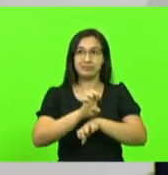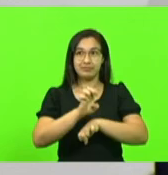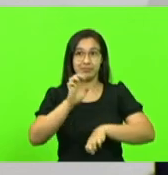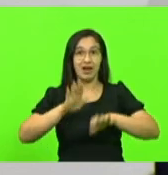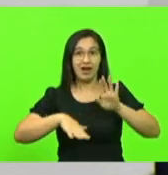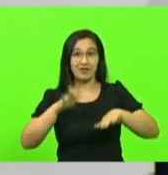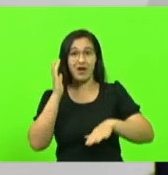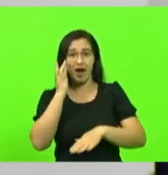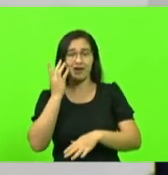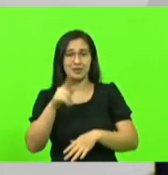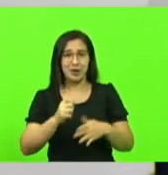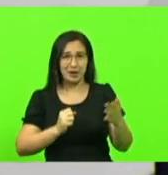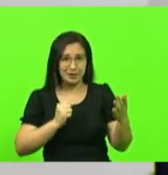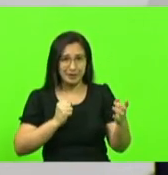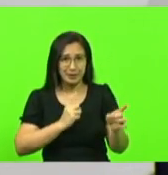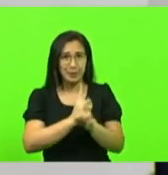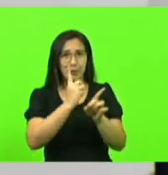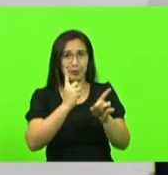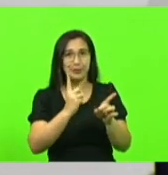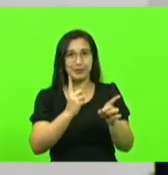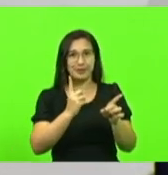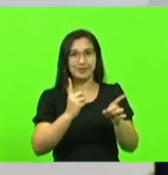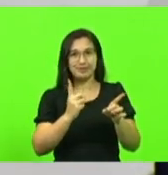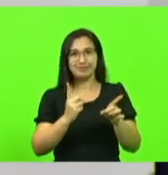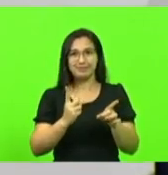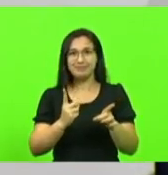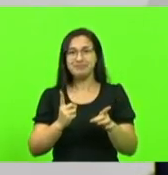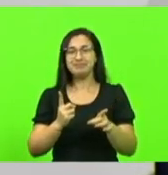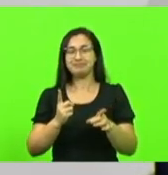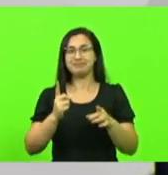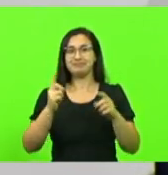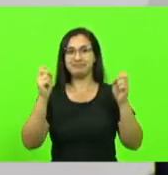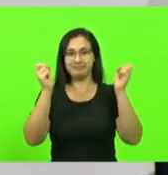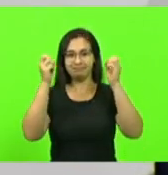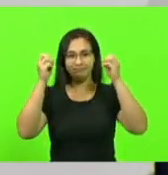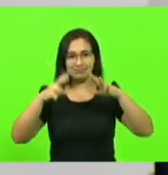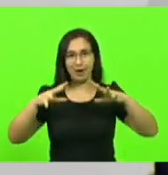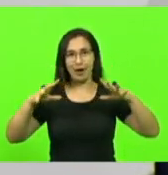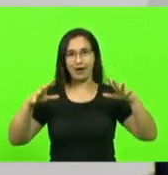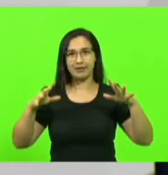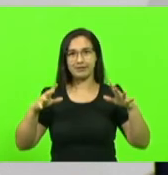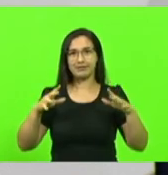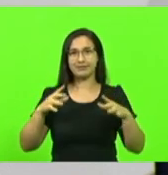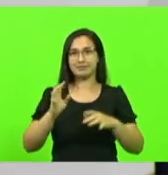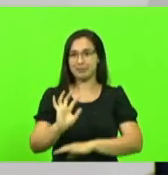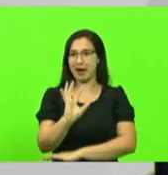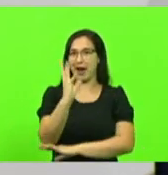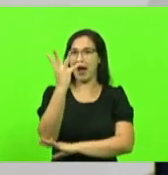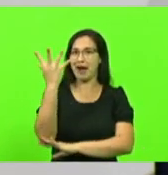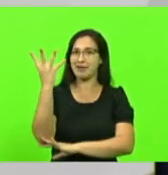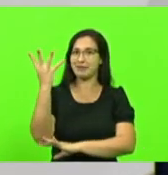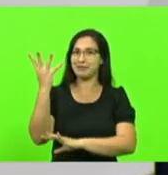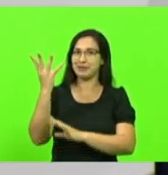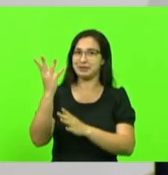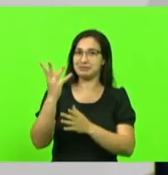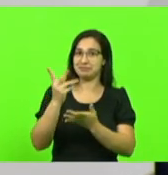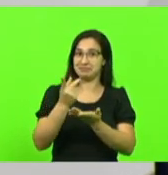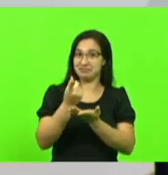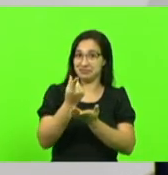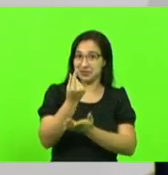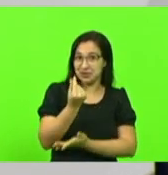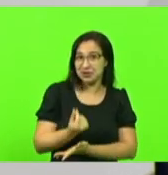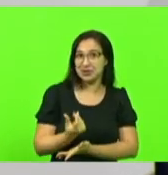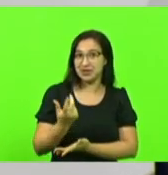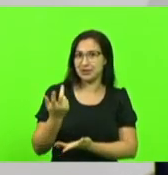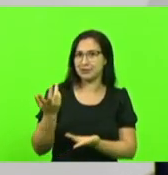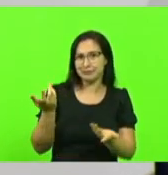que tenha encontrado, pelo quanto tem gastado por aí, a não ser que o governo do estado tenha encontrado uma árvore de dinheiro. Eu não sei, eu não